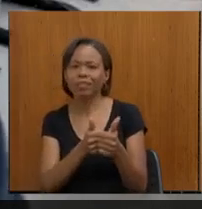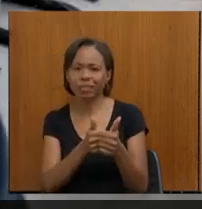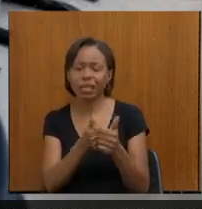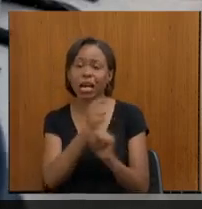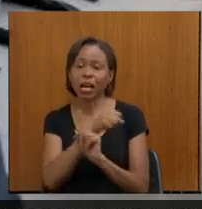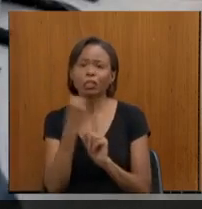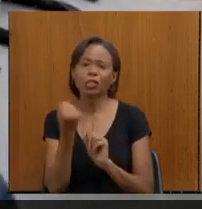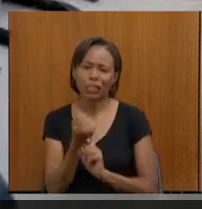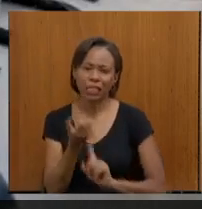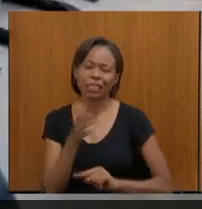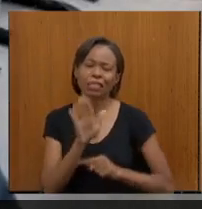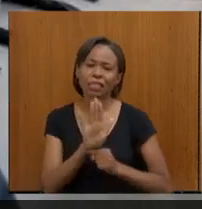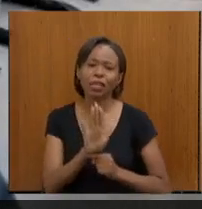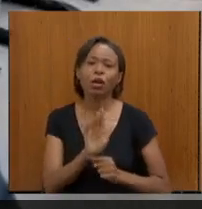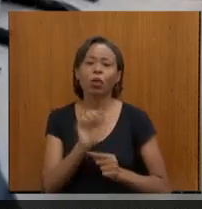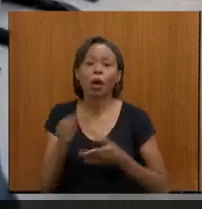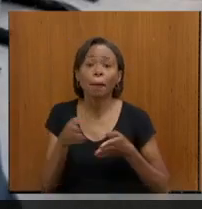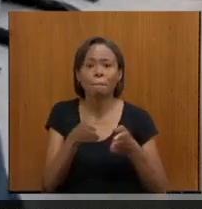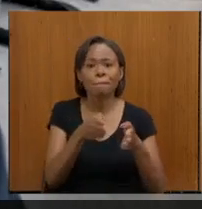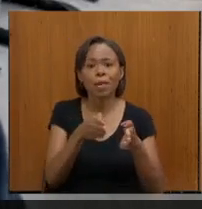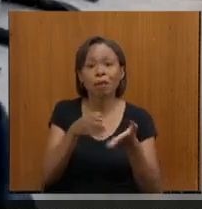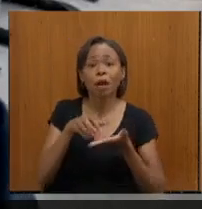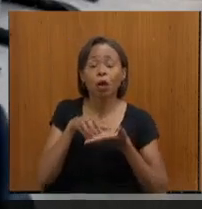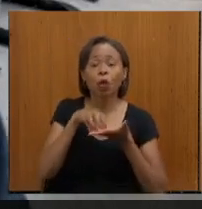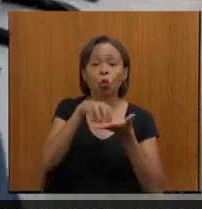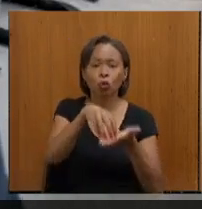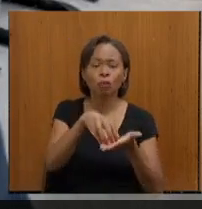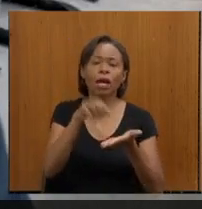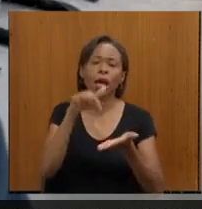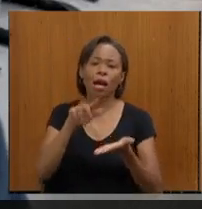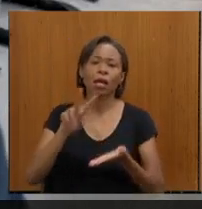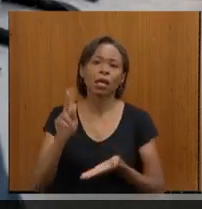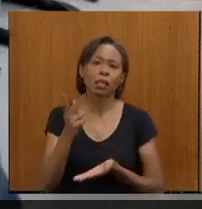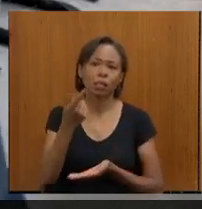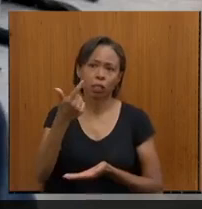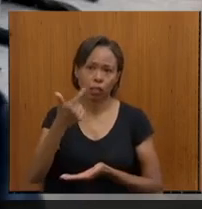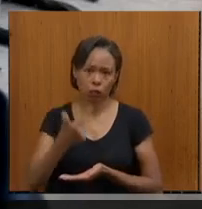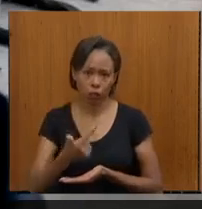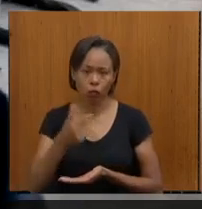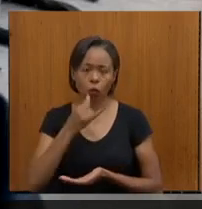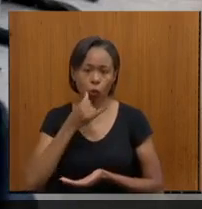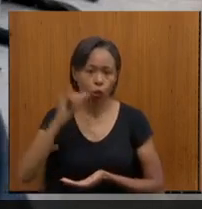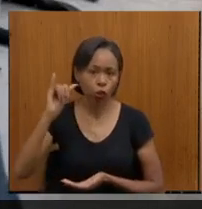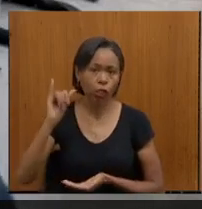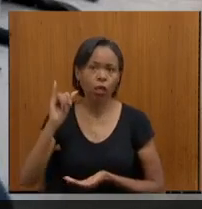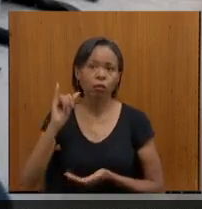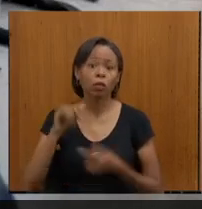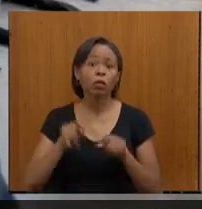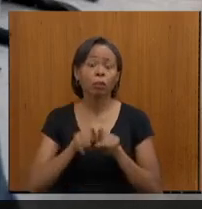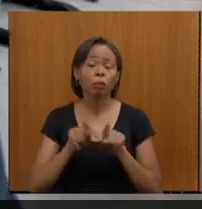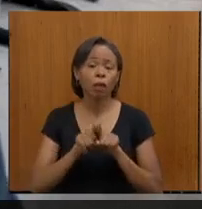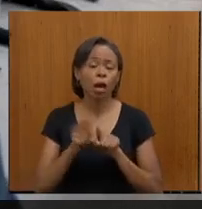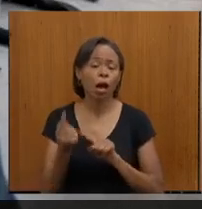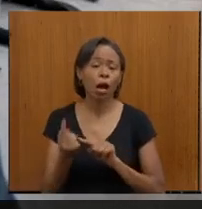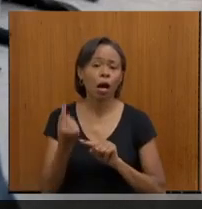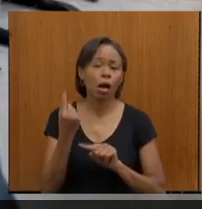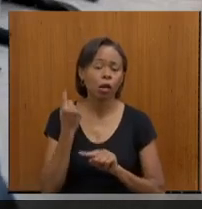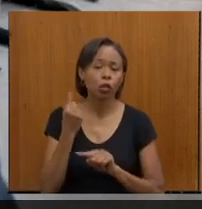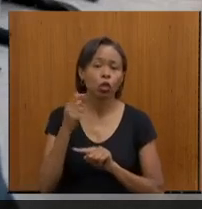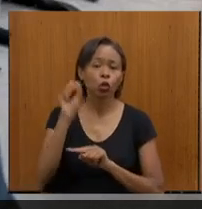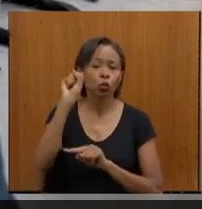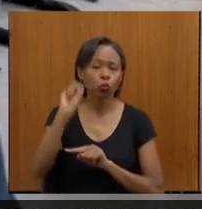tecnologias como vimos se trás na tela esse telefone estragou no Sul na conversão de